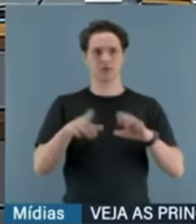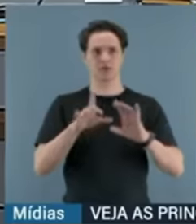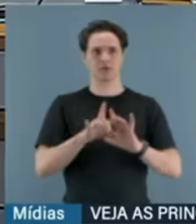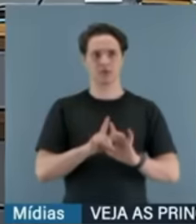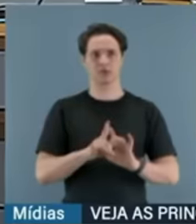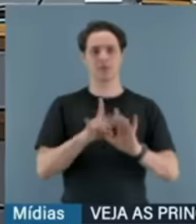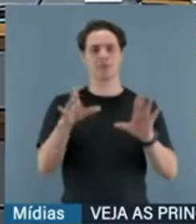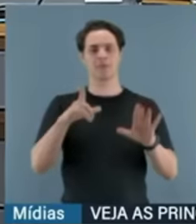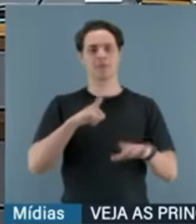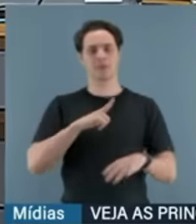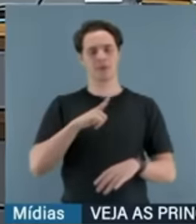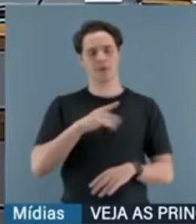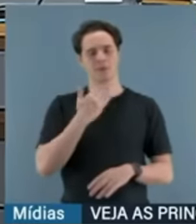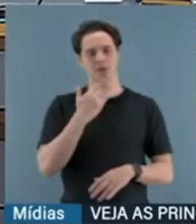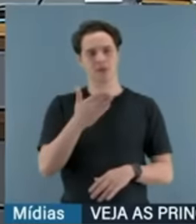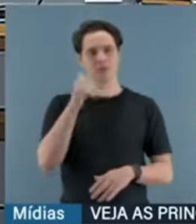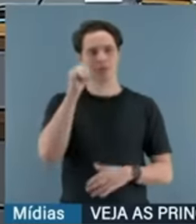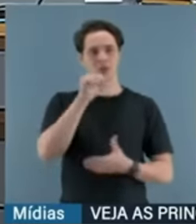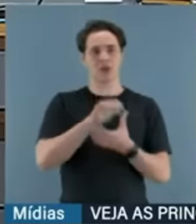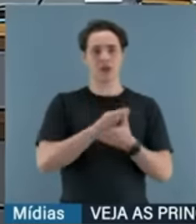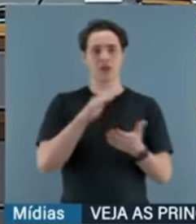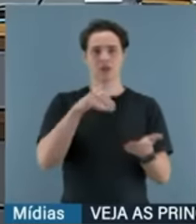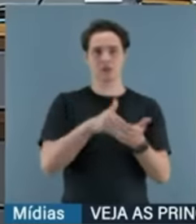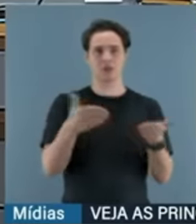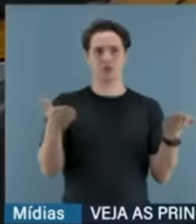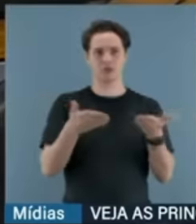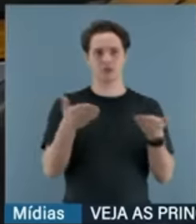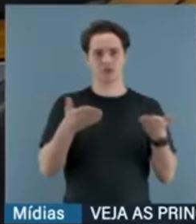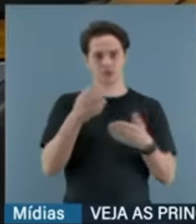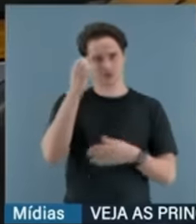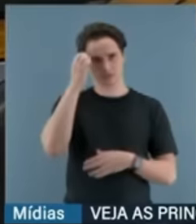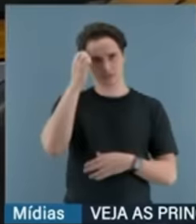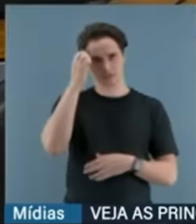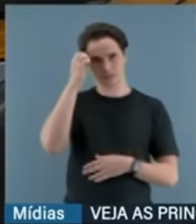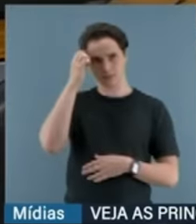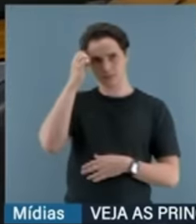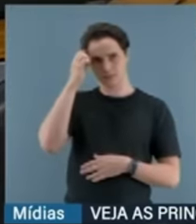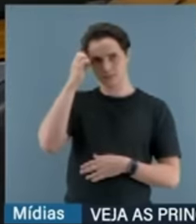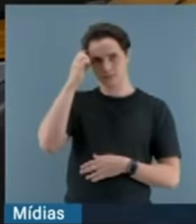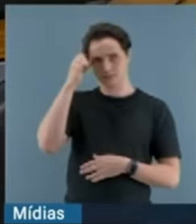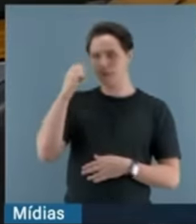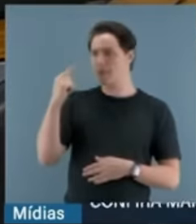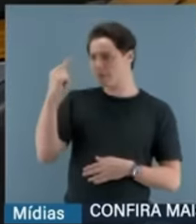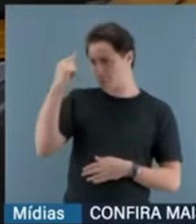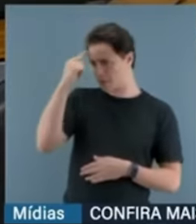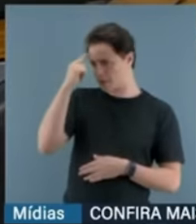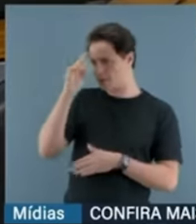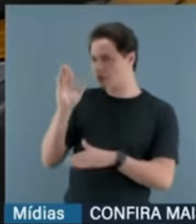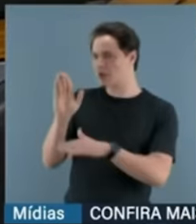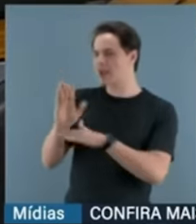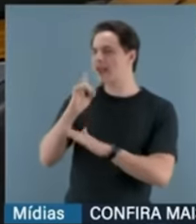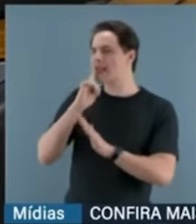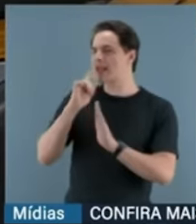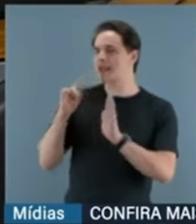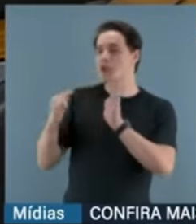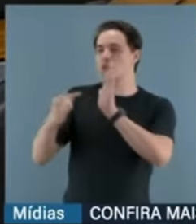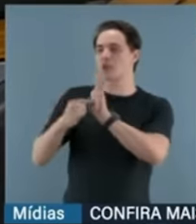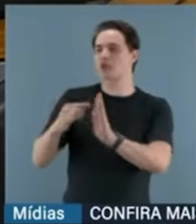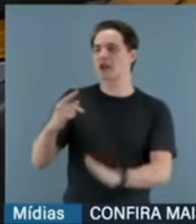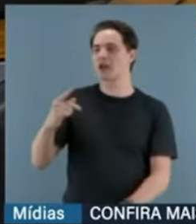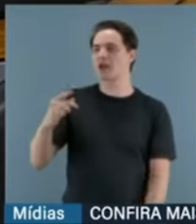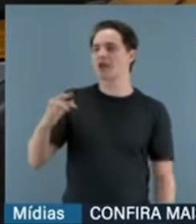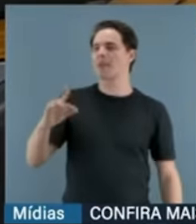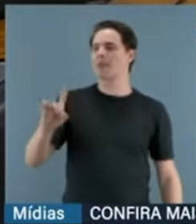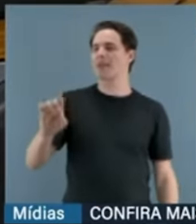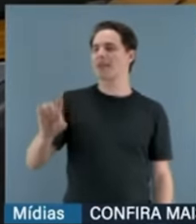para passar até hoje os extratos todos da minha conta. Pensem numa colaboração premiada, senão vocês vão pagar sozinhos por isso. É